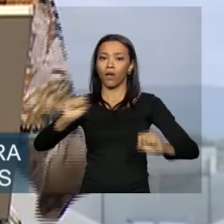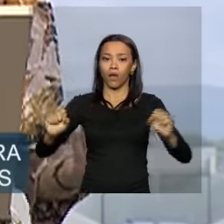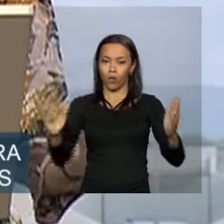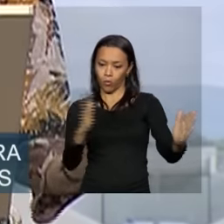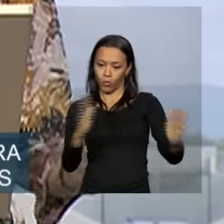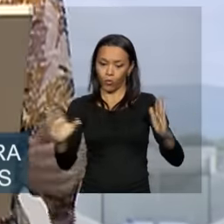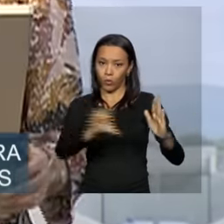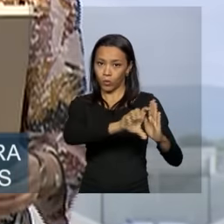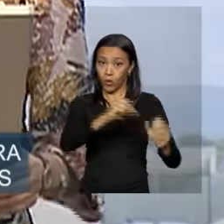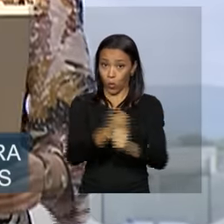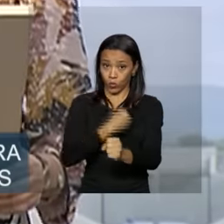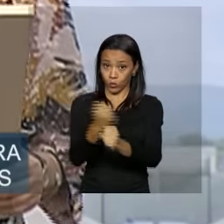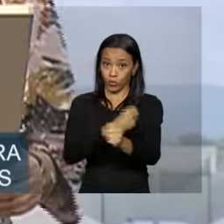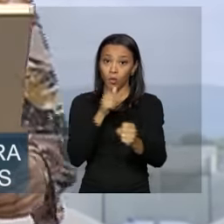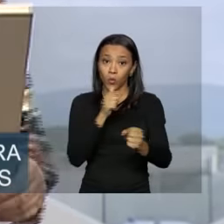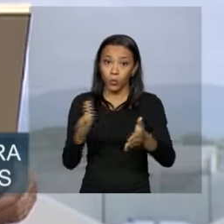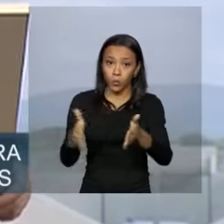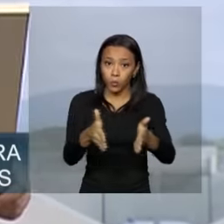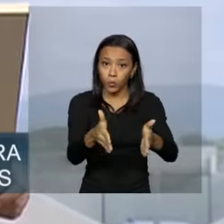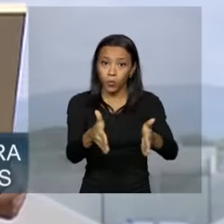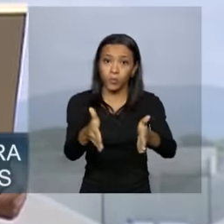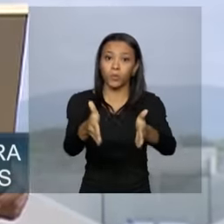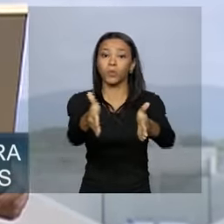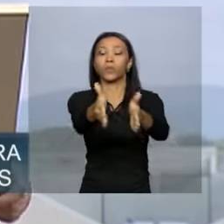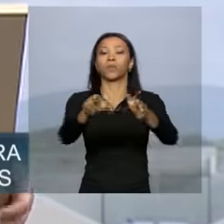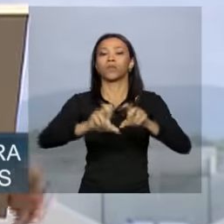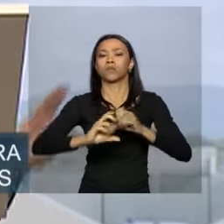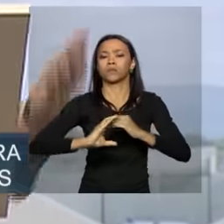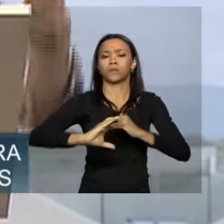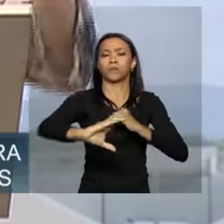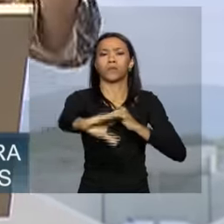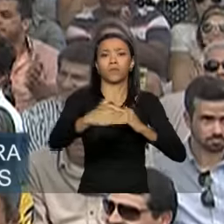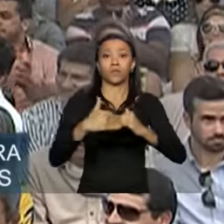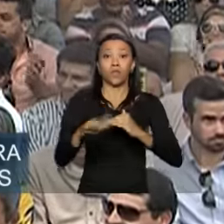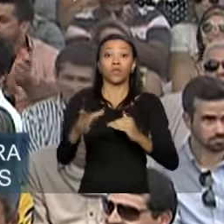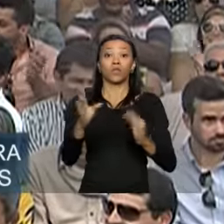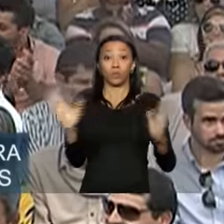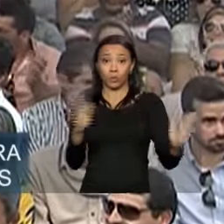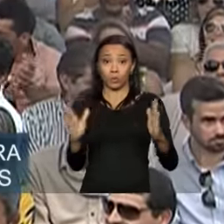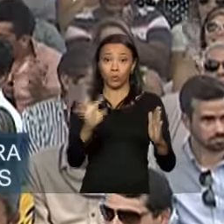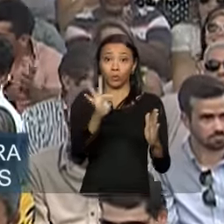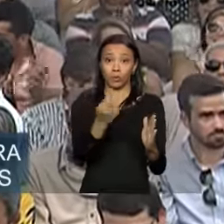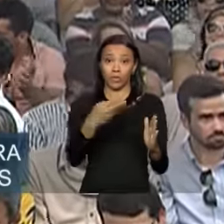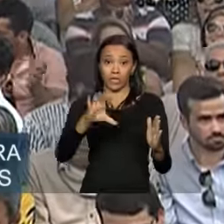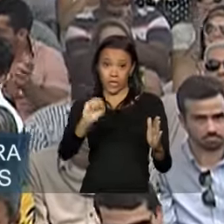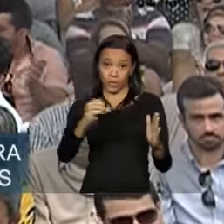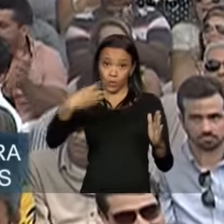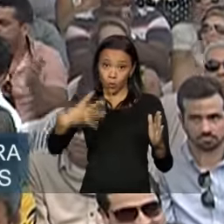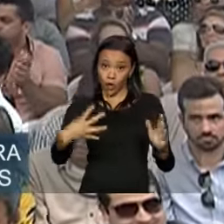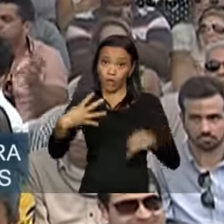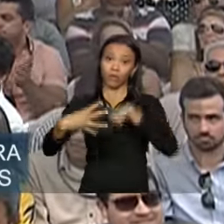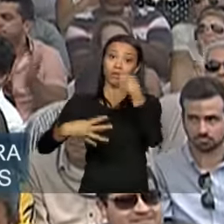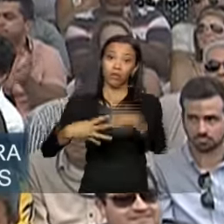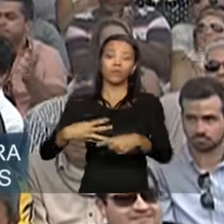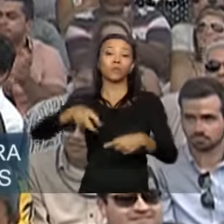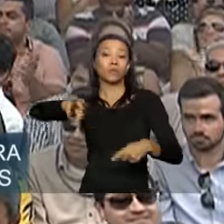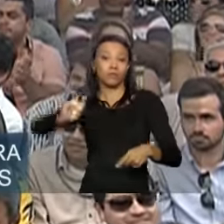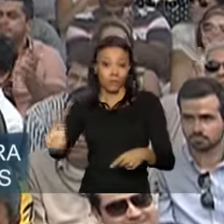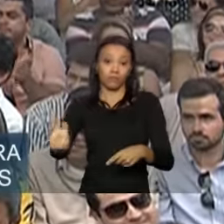trecho 4 e depois mais uma vez para inaugurar o trecho 5. E aí,